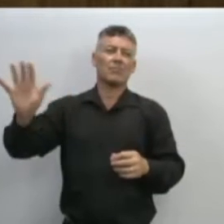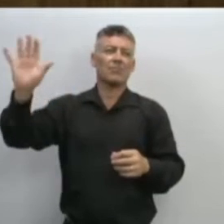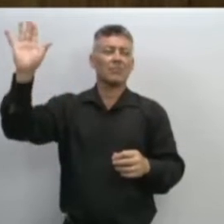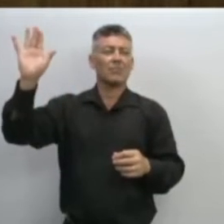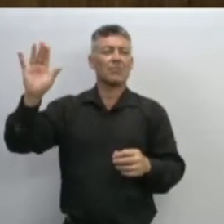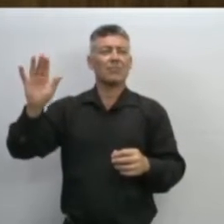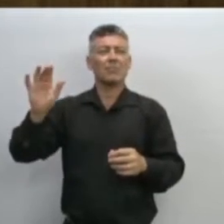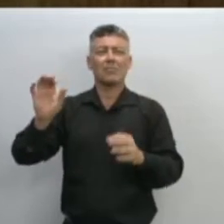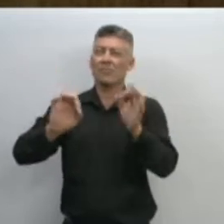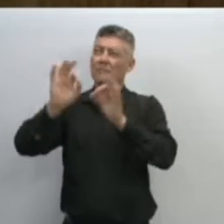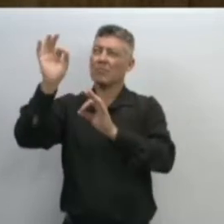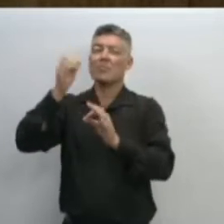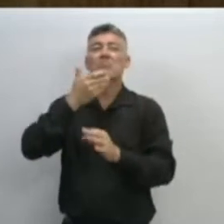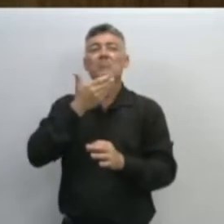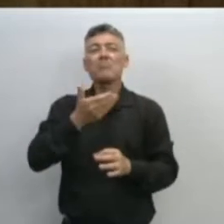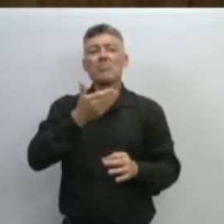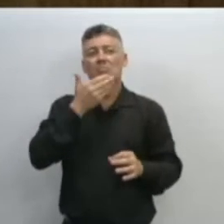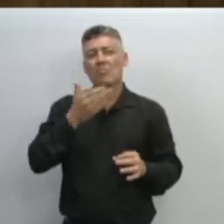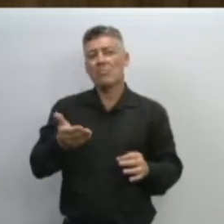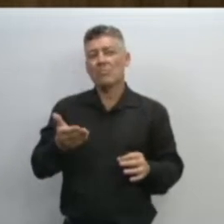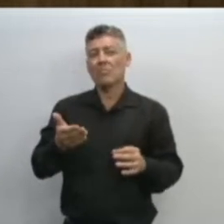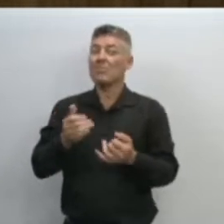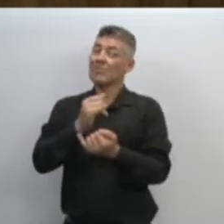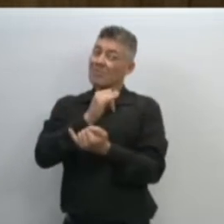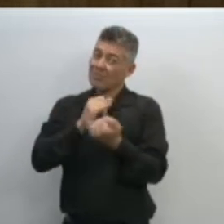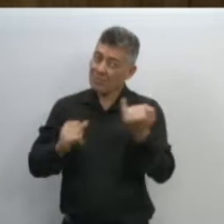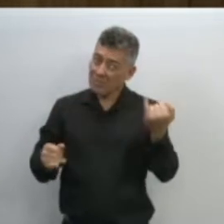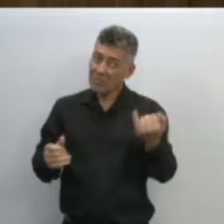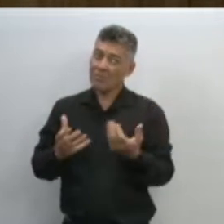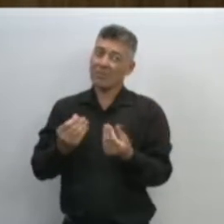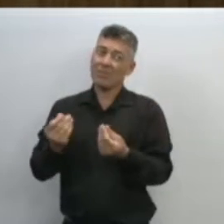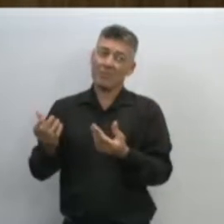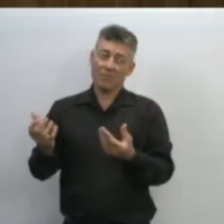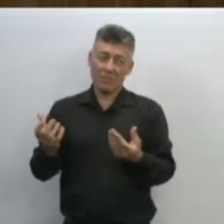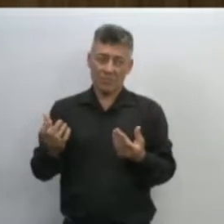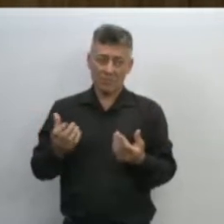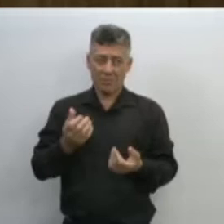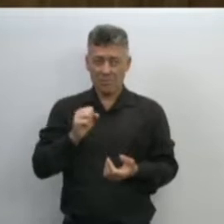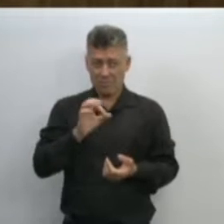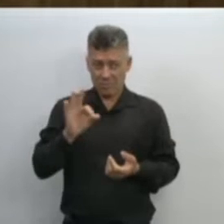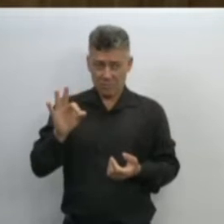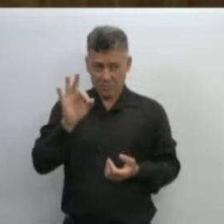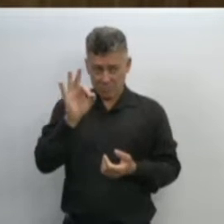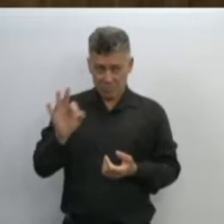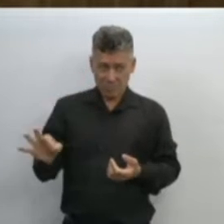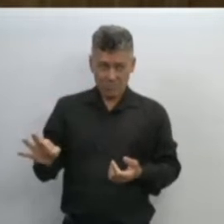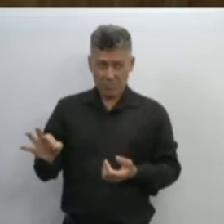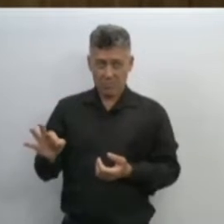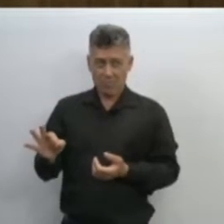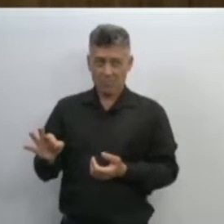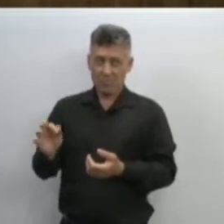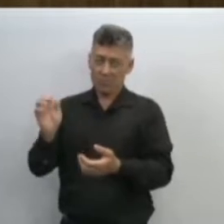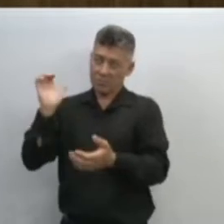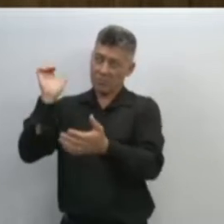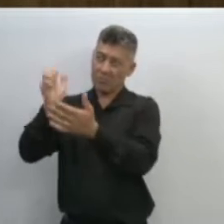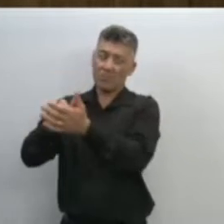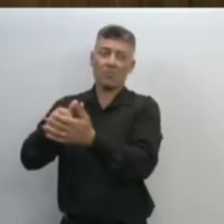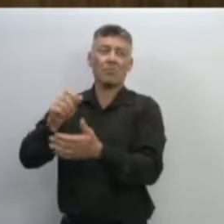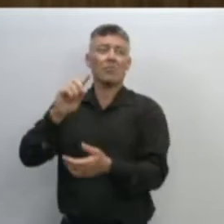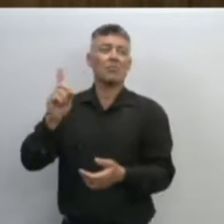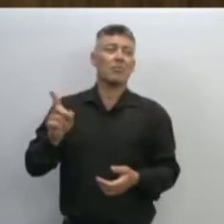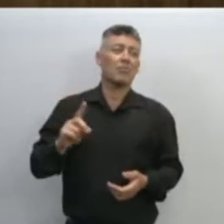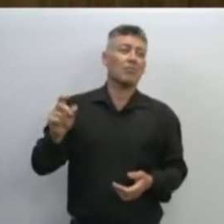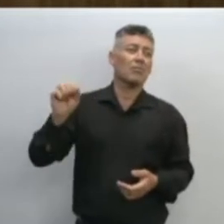lamentar que a grande parte desse valor, cerca de 80%, vai ser investido unicamente na zona sul da nossa